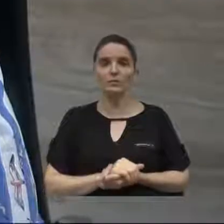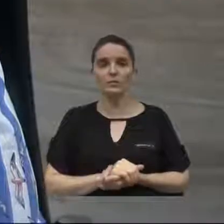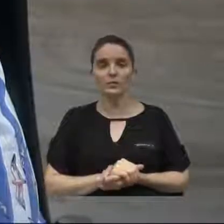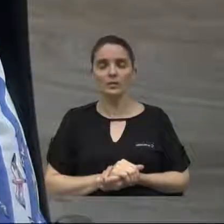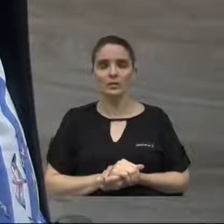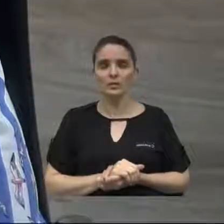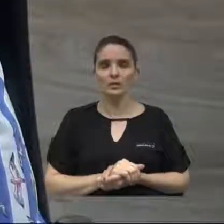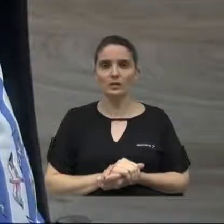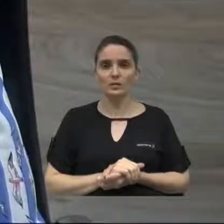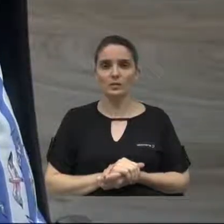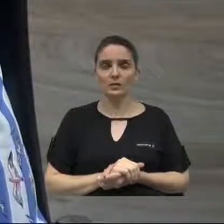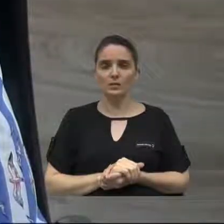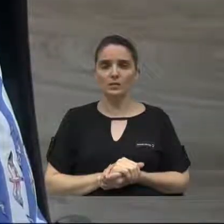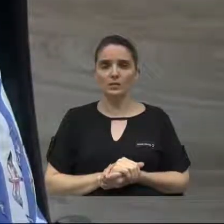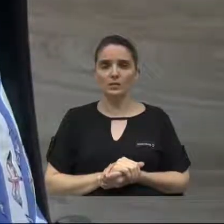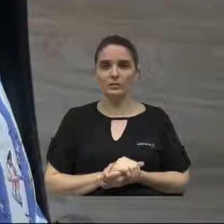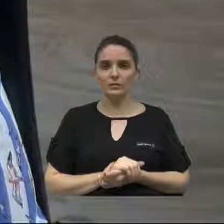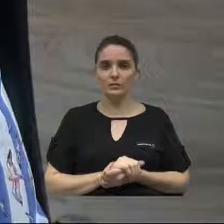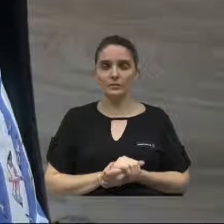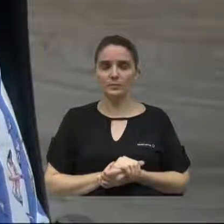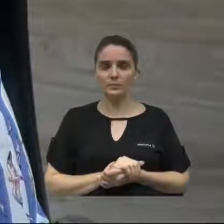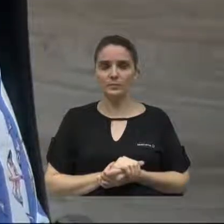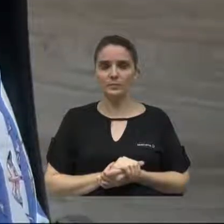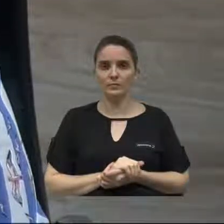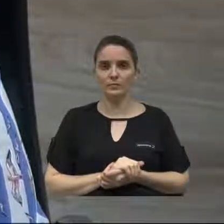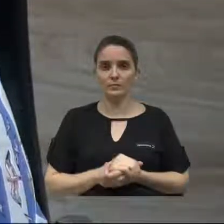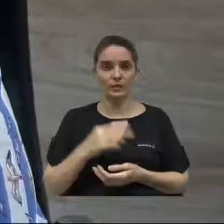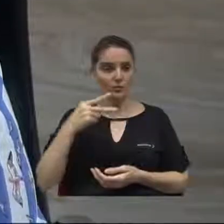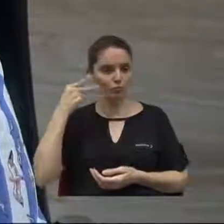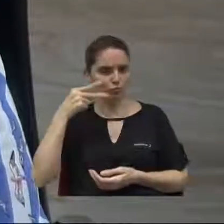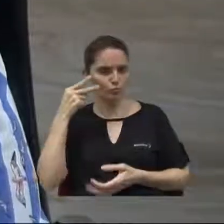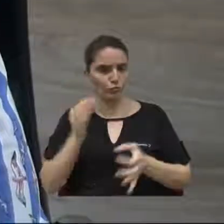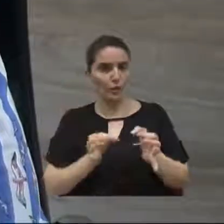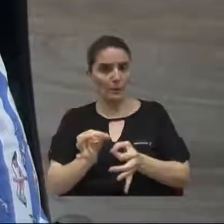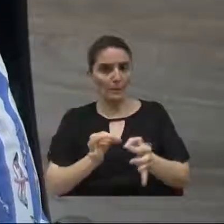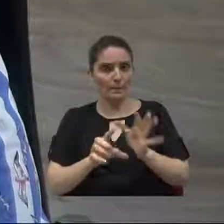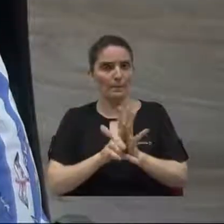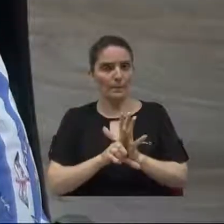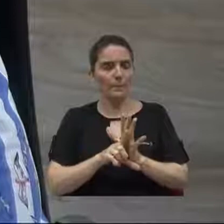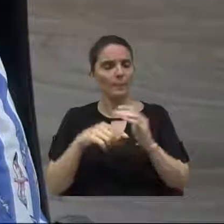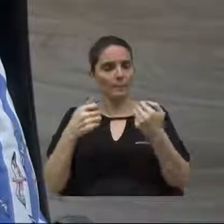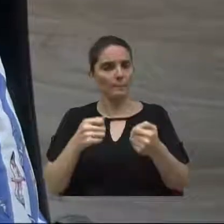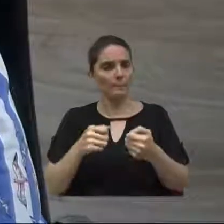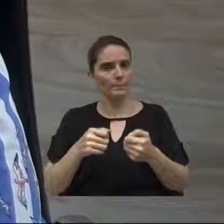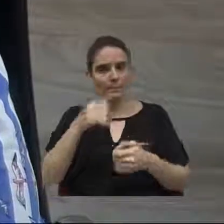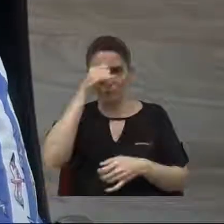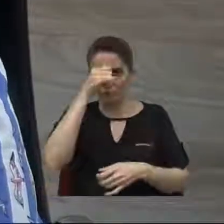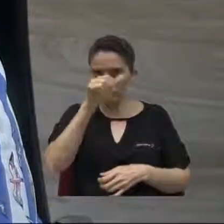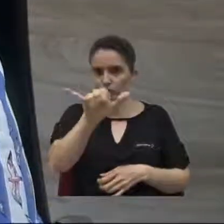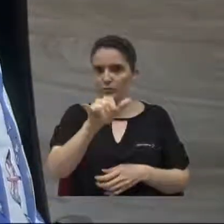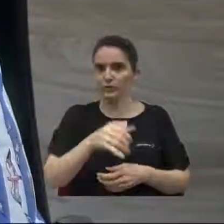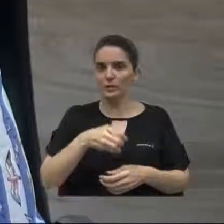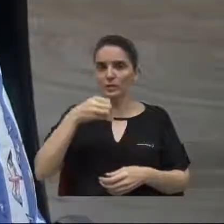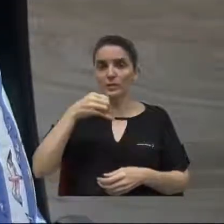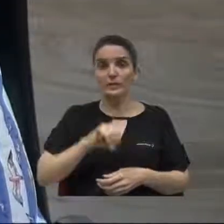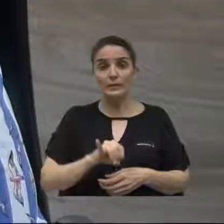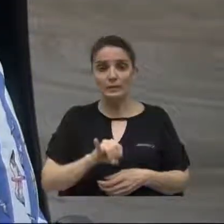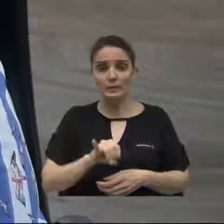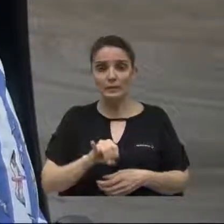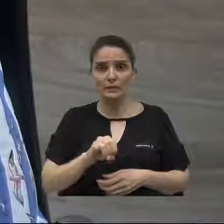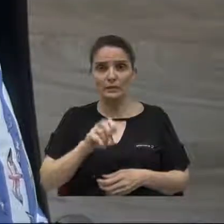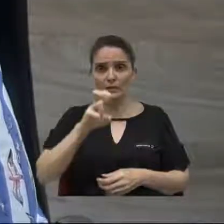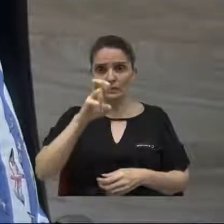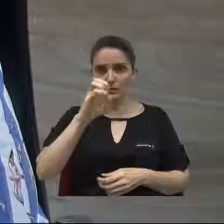poder público, né, poder assim, de fazer leis, de tomar essa precaução. Se daqui a 50